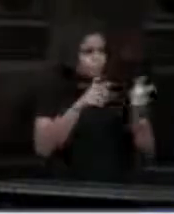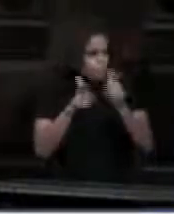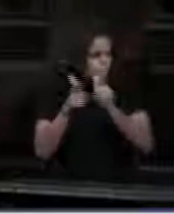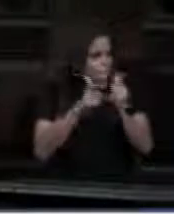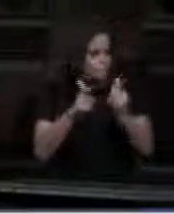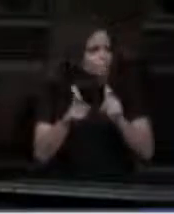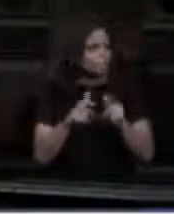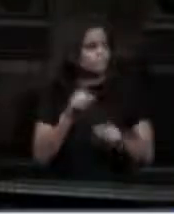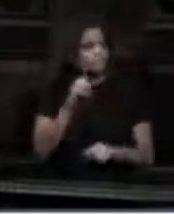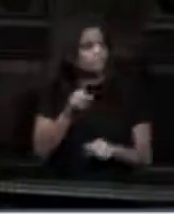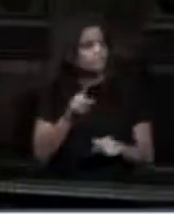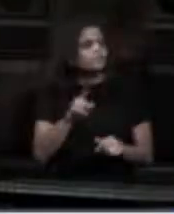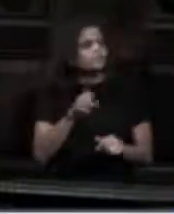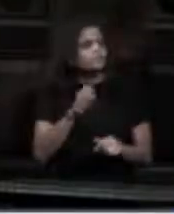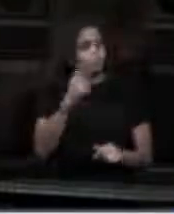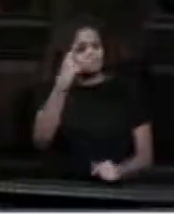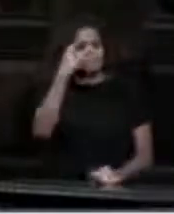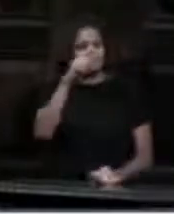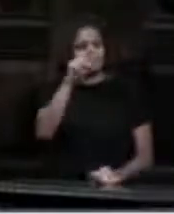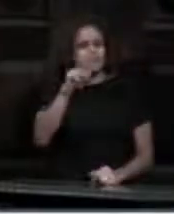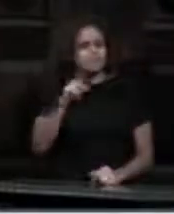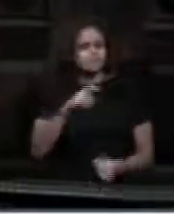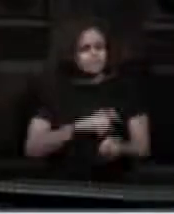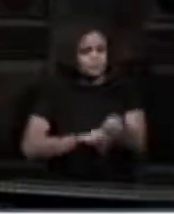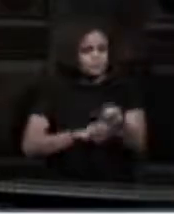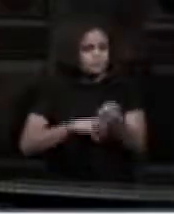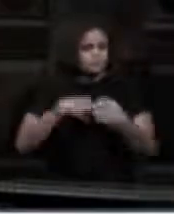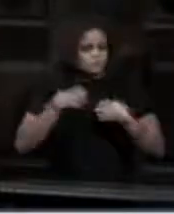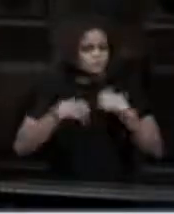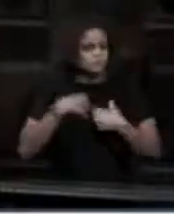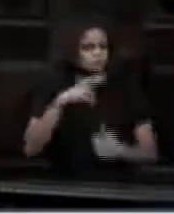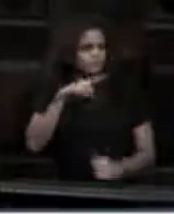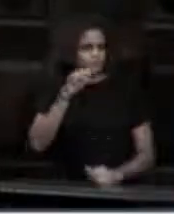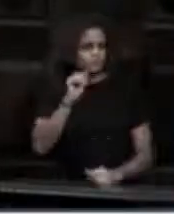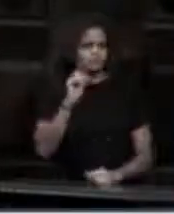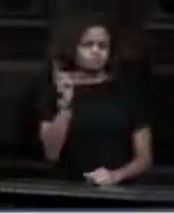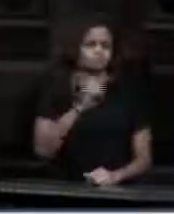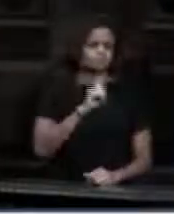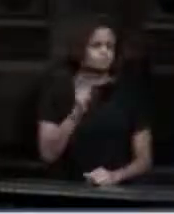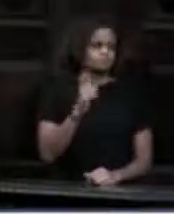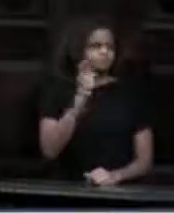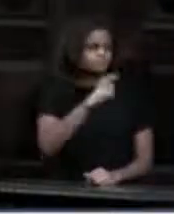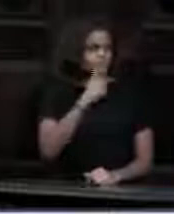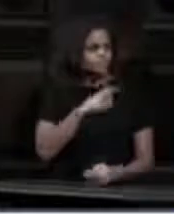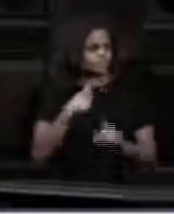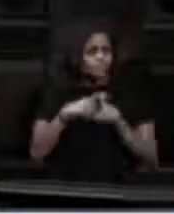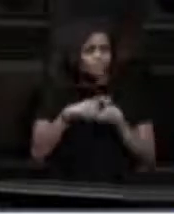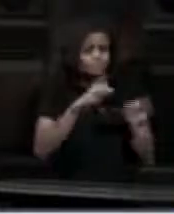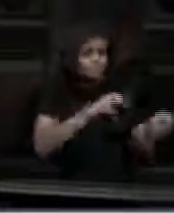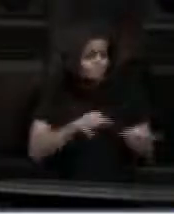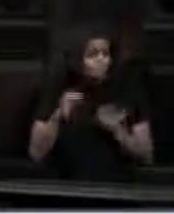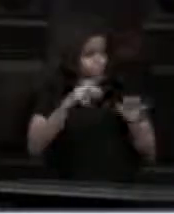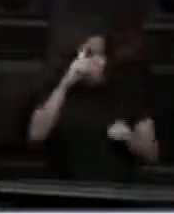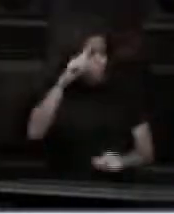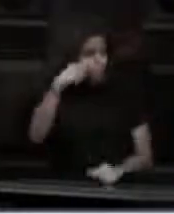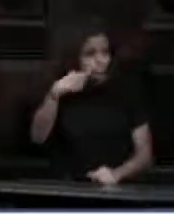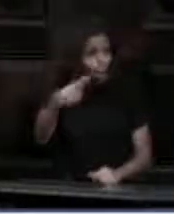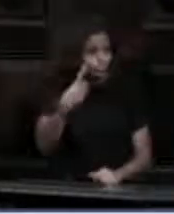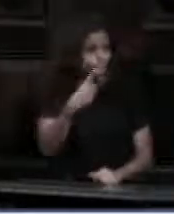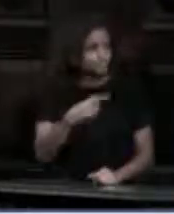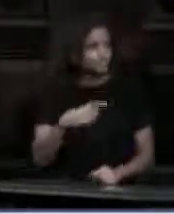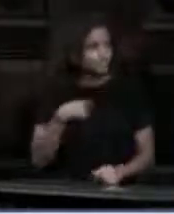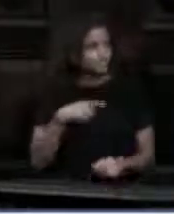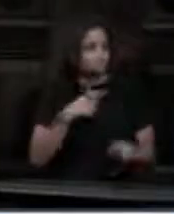passar por situações de estresse, por situações de desgaste, porque estão o tempo inteiro num processo de